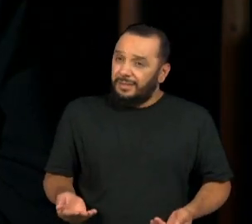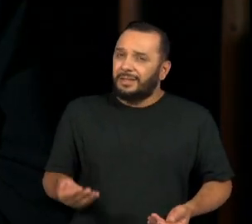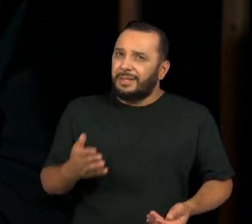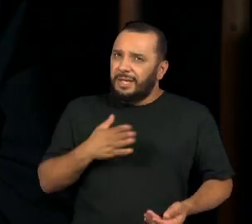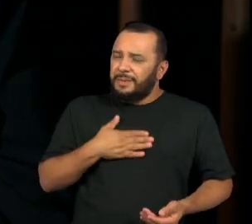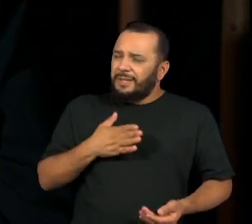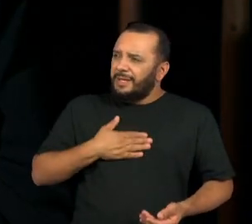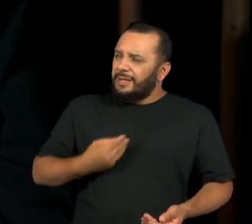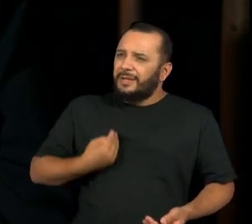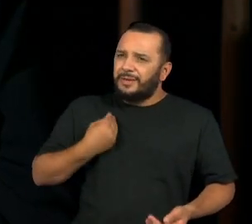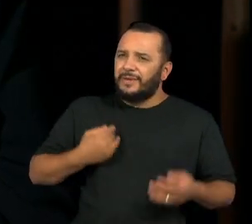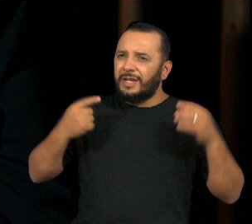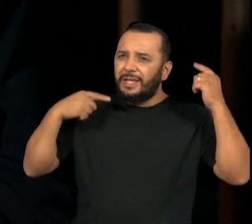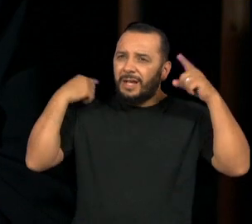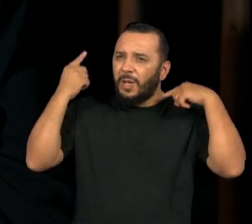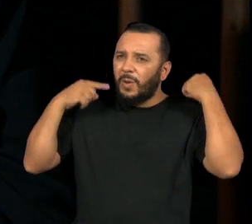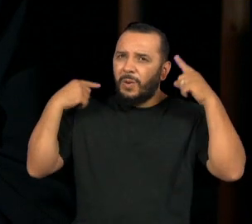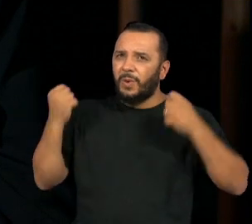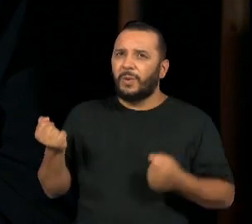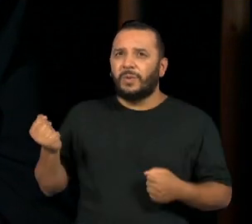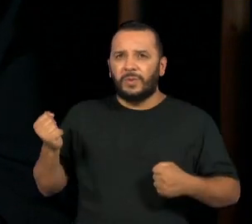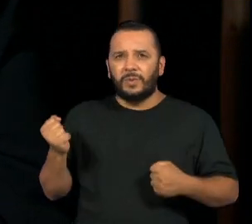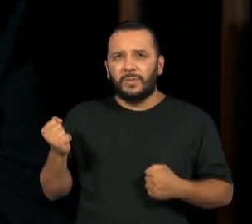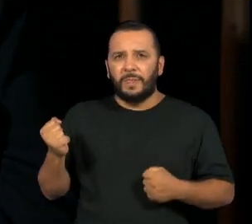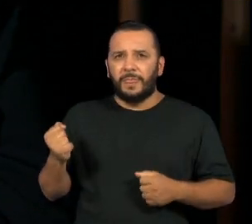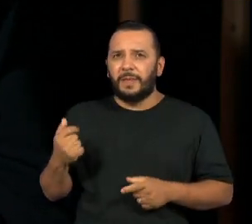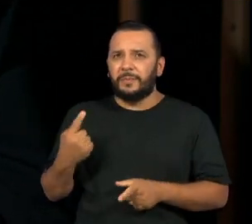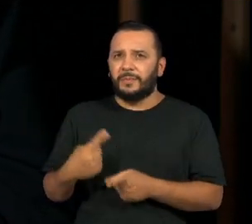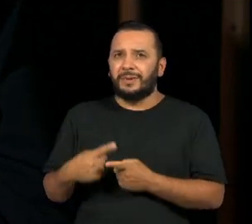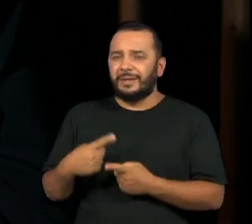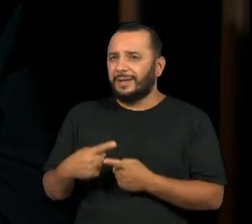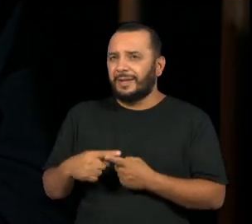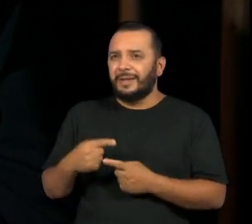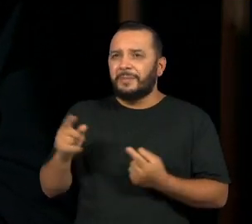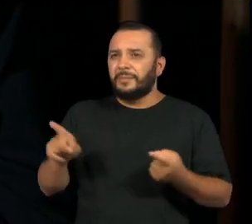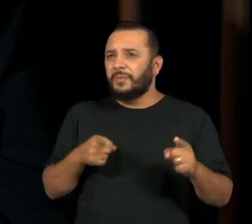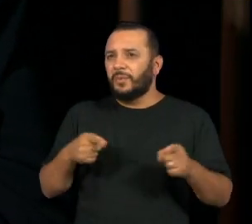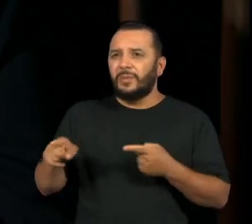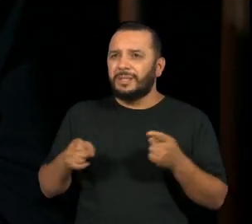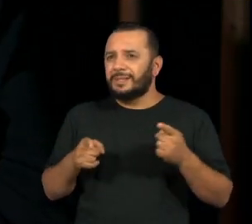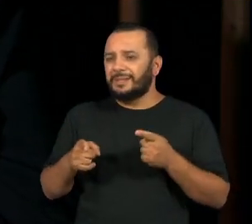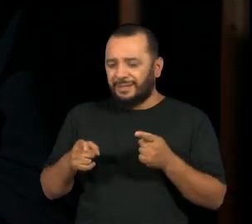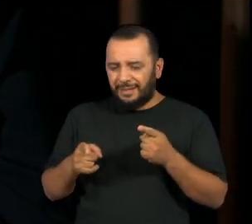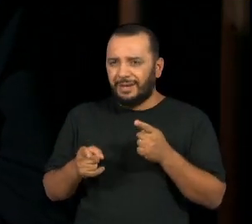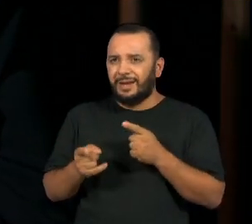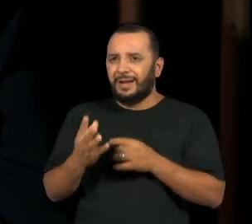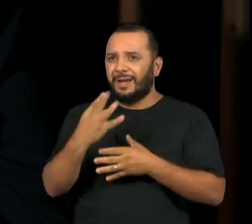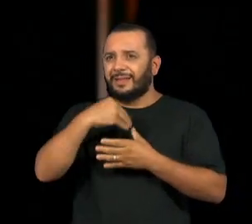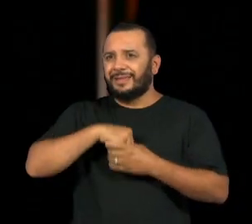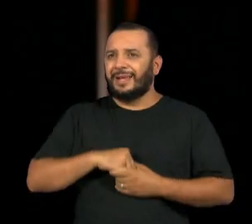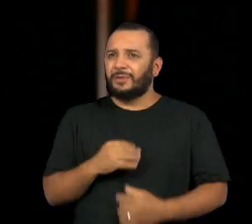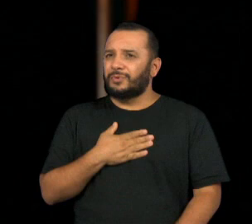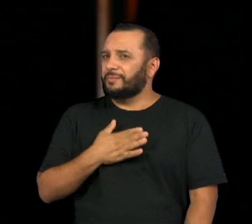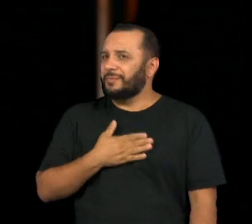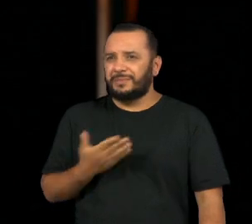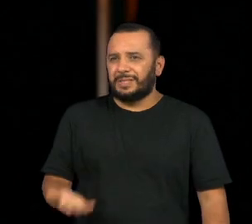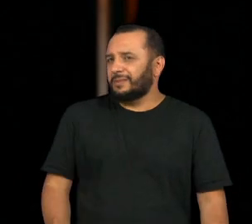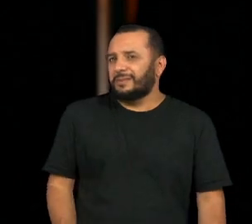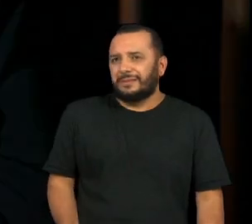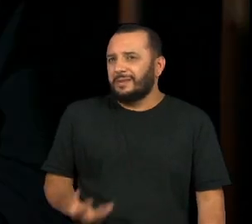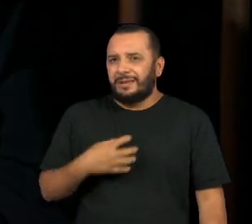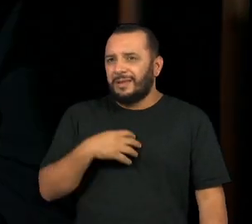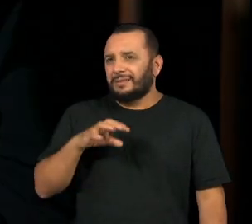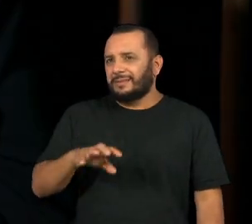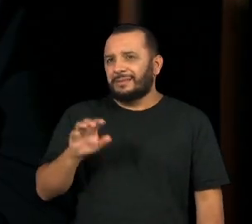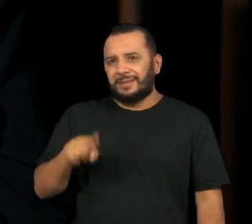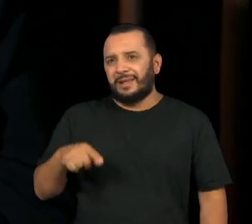louco, porque eu já vim com a música dentro de mim. Eu solto um pum, já sei que é si bemol, entendeu? Eu não sei, é muito